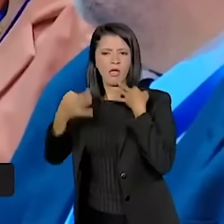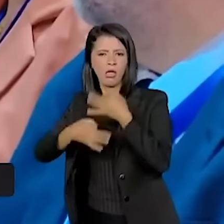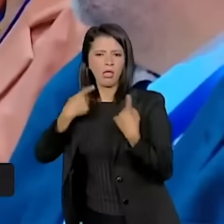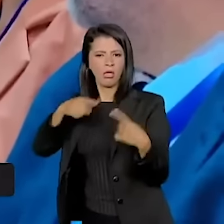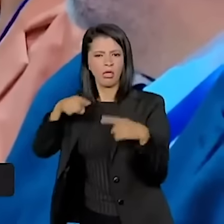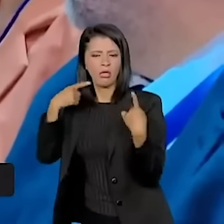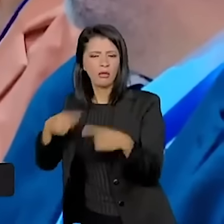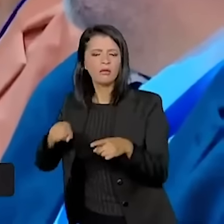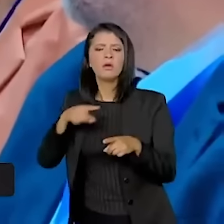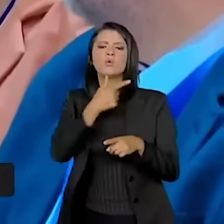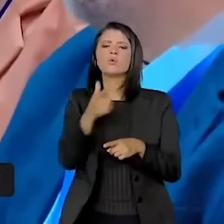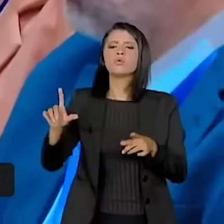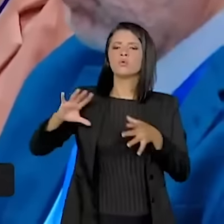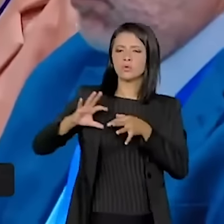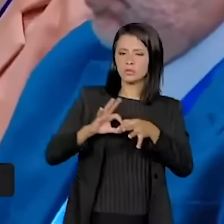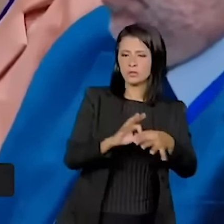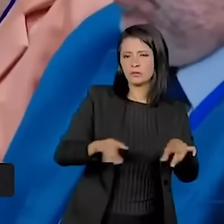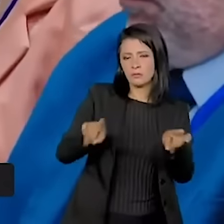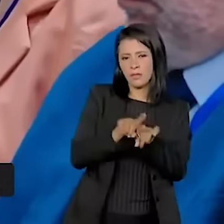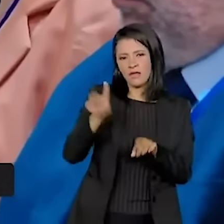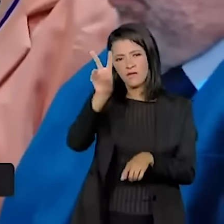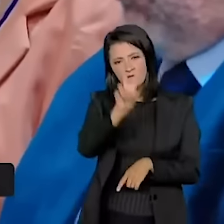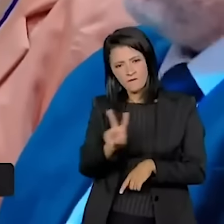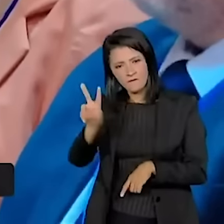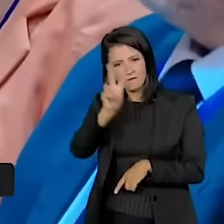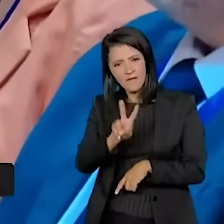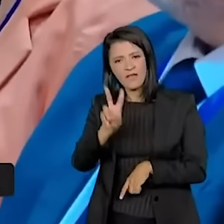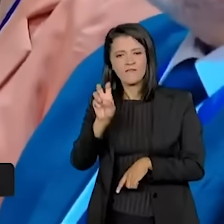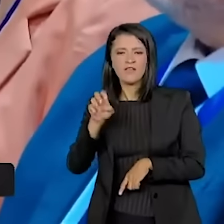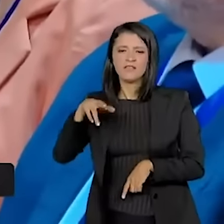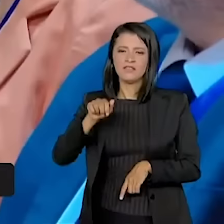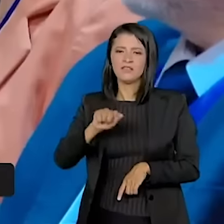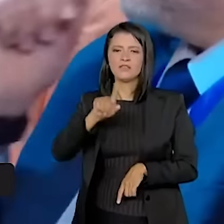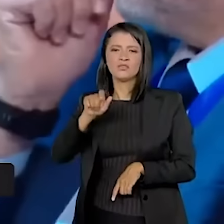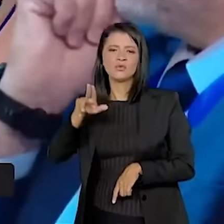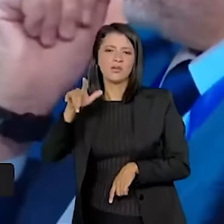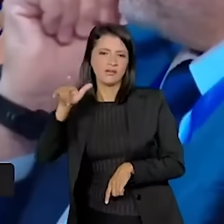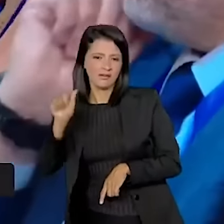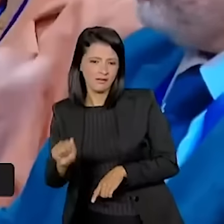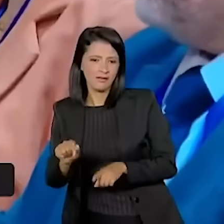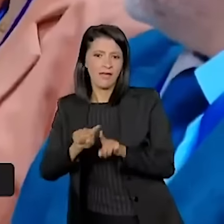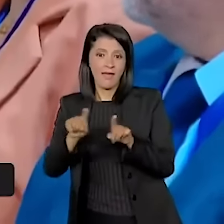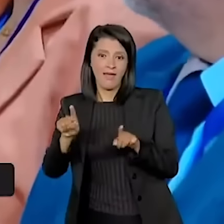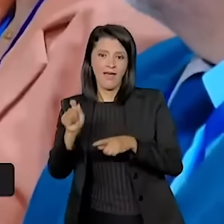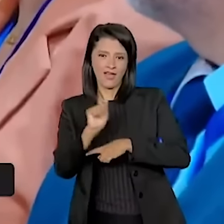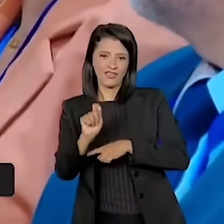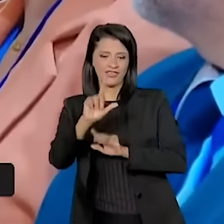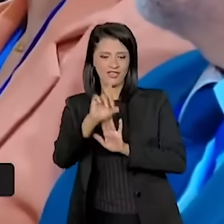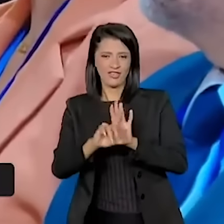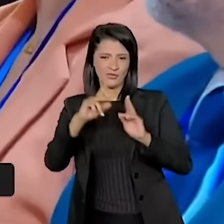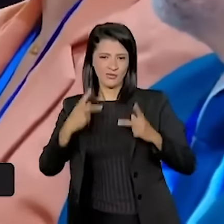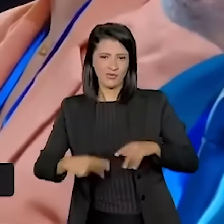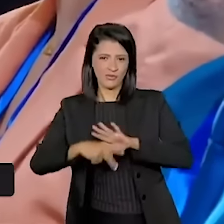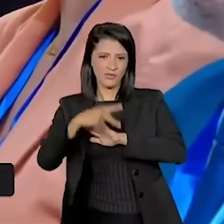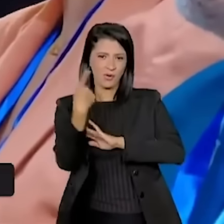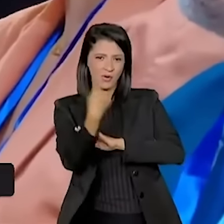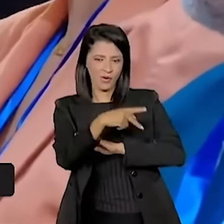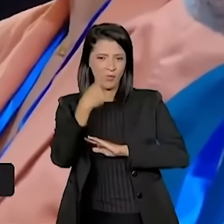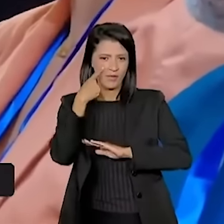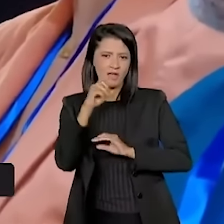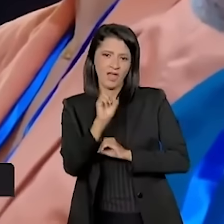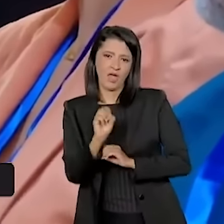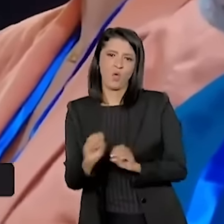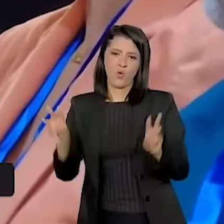talvez relacionar com o contexto da Venezuela, em que a agência de direitos humanos da Venezuela, da